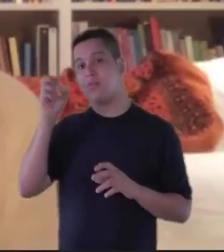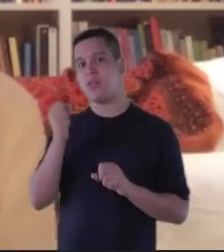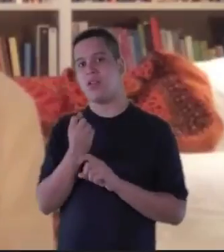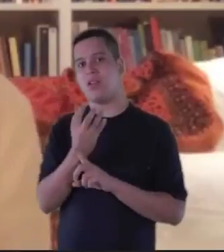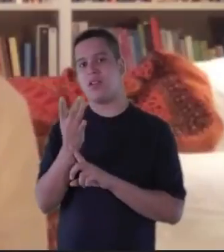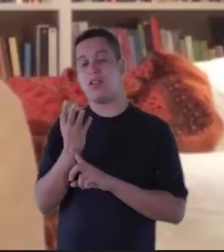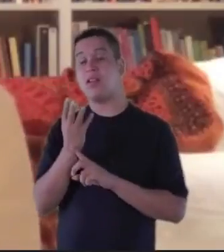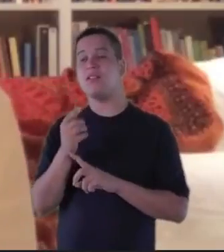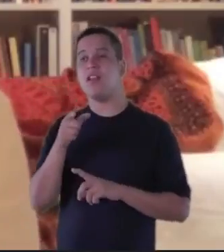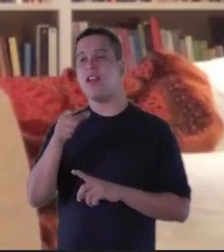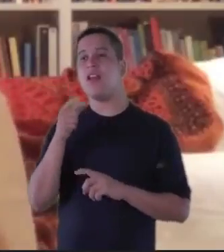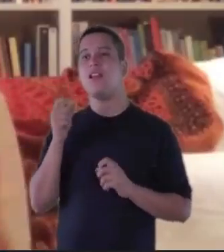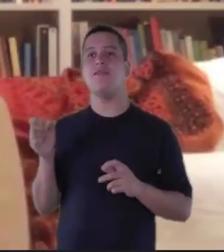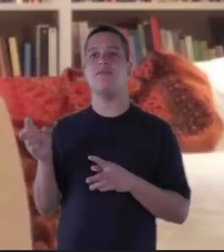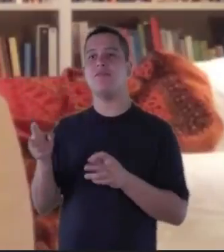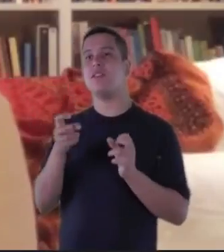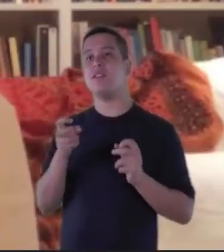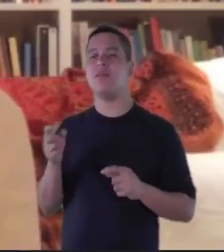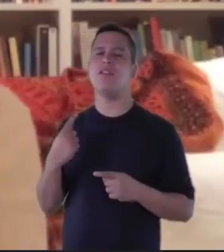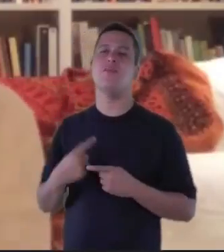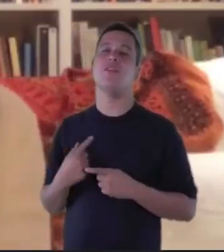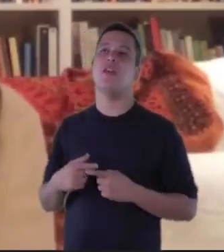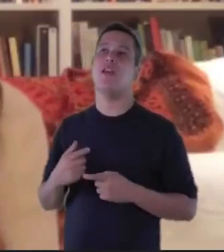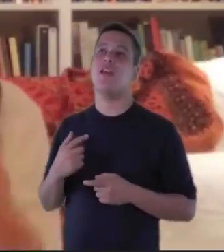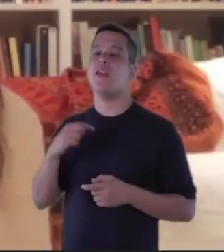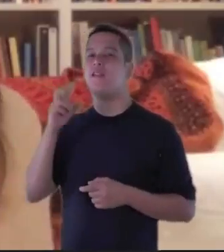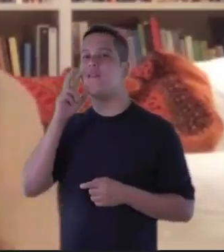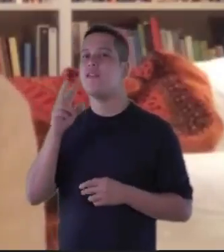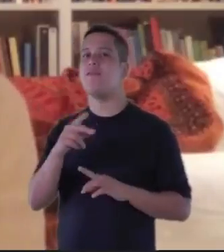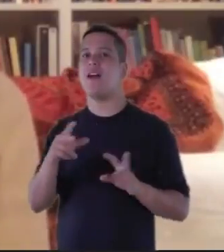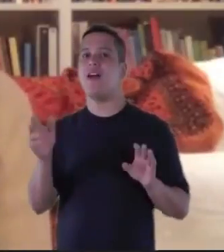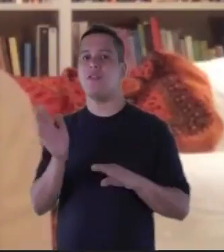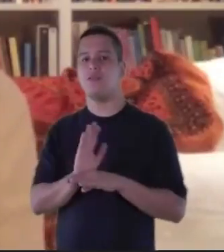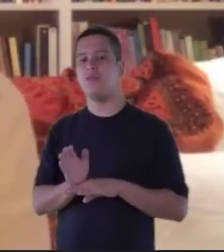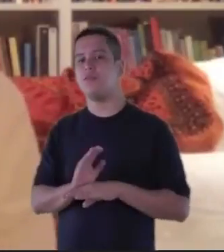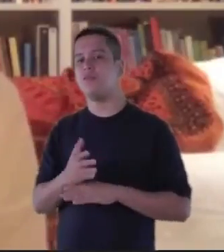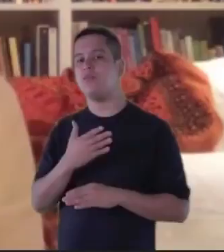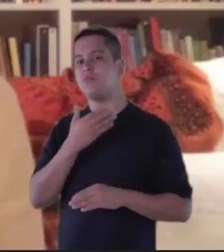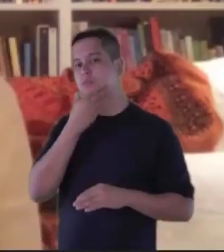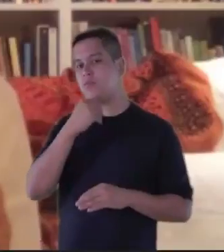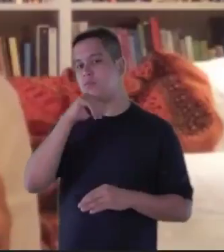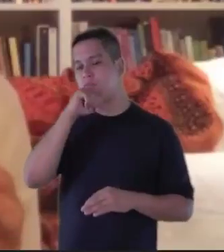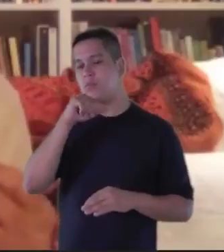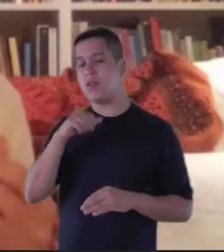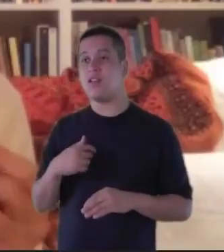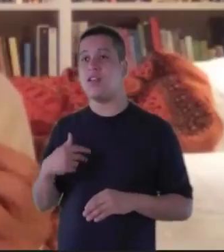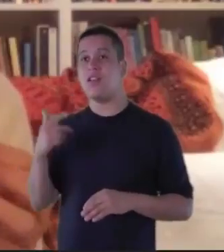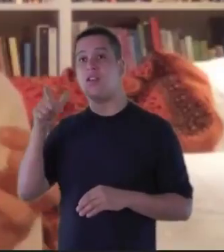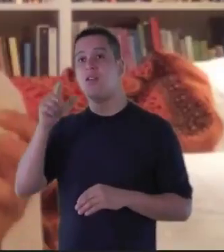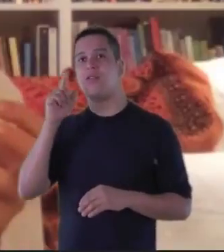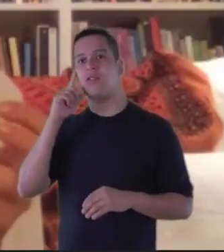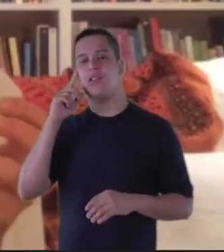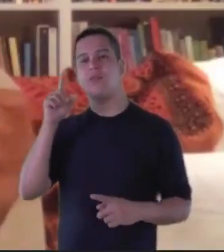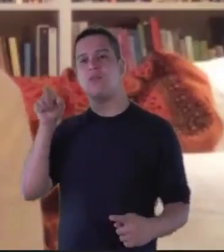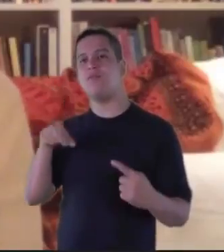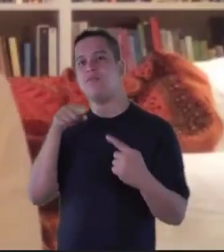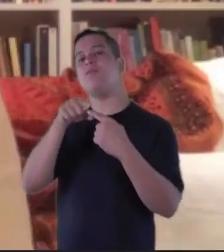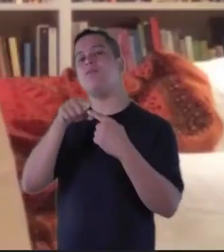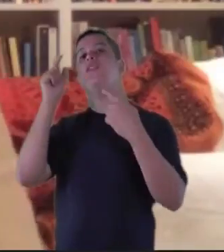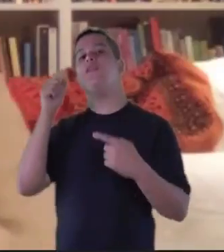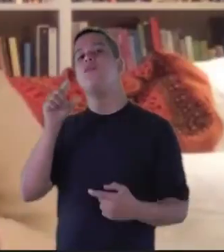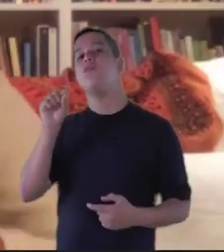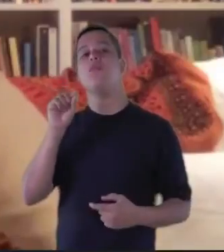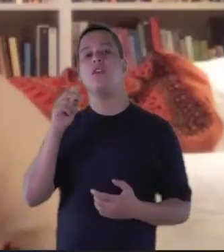dado conta, porque eu me lembro de ver filmes com meu pai e ficar meio adivinhando o que vai acontecer. Eu tenho uma